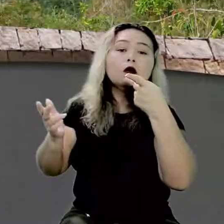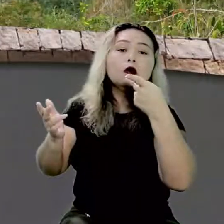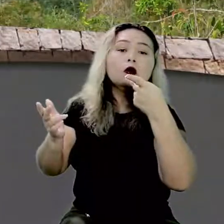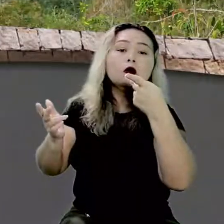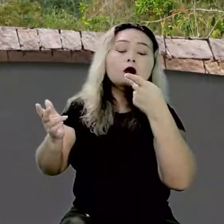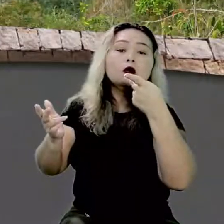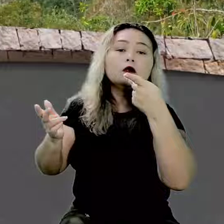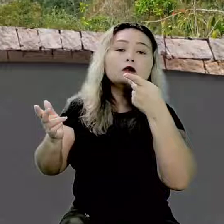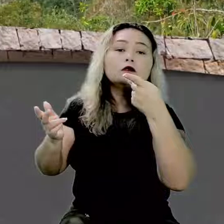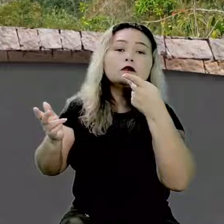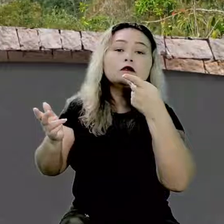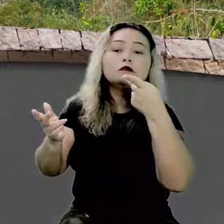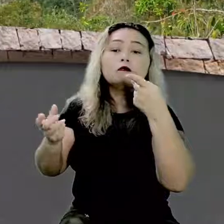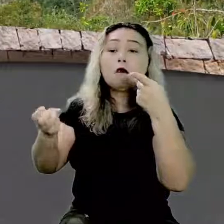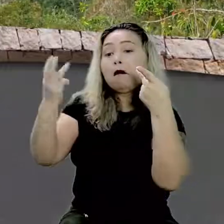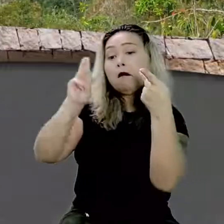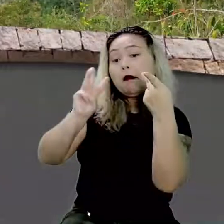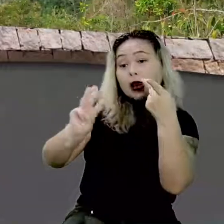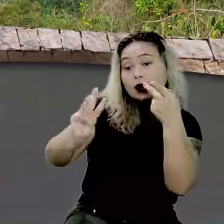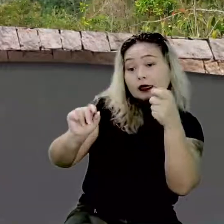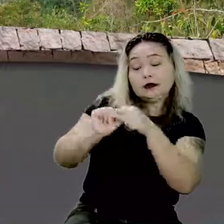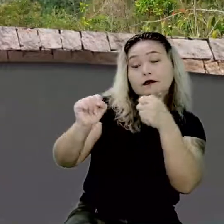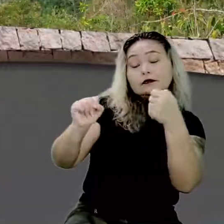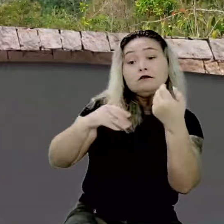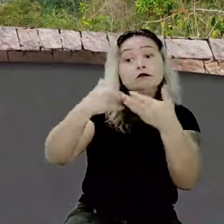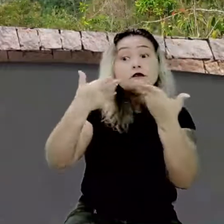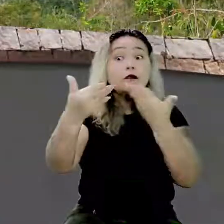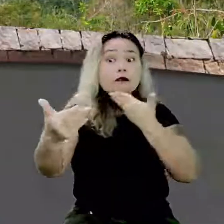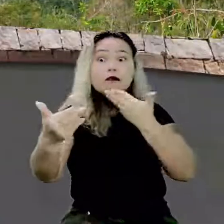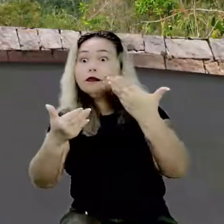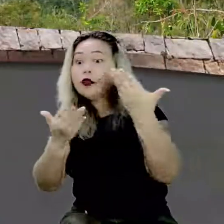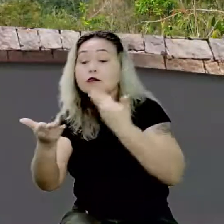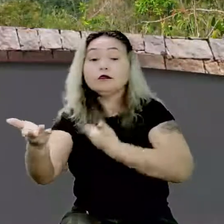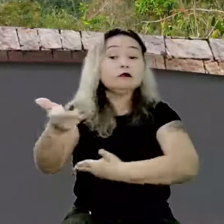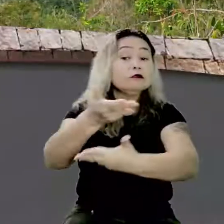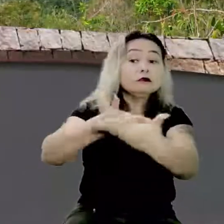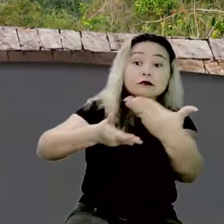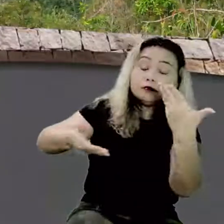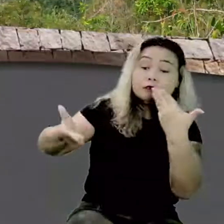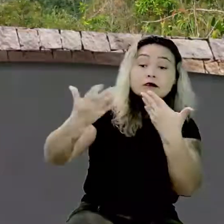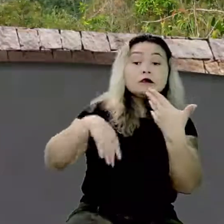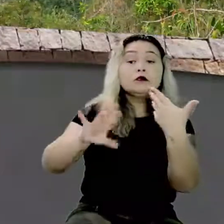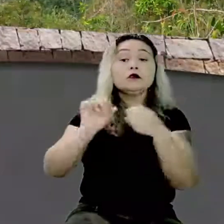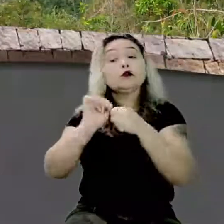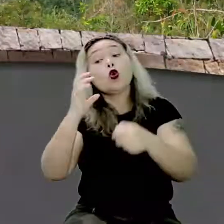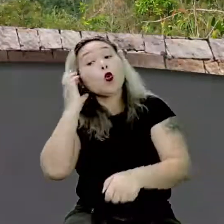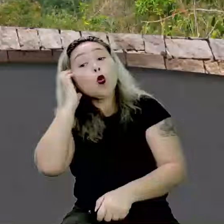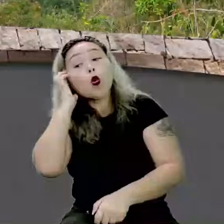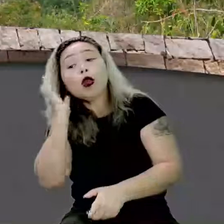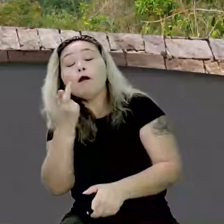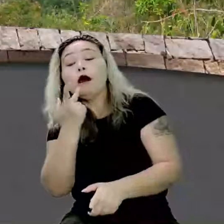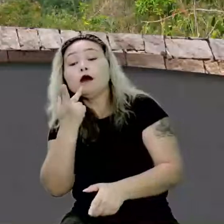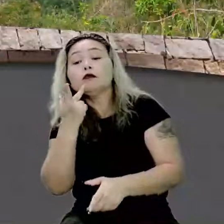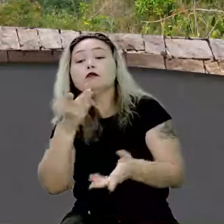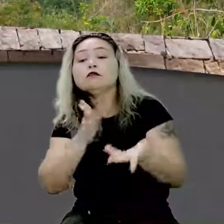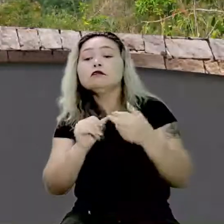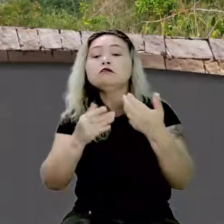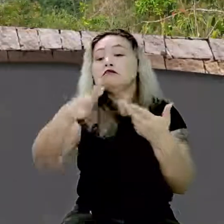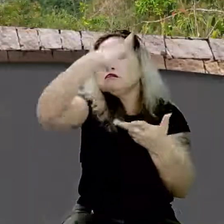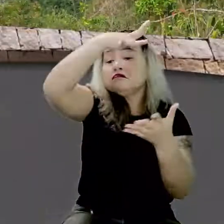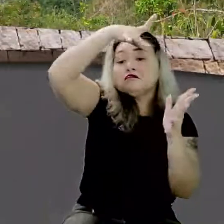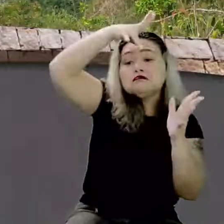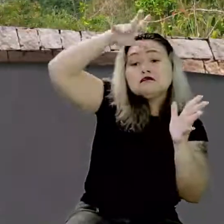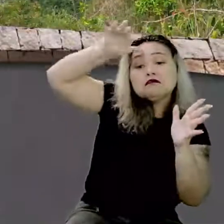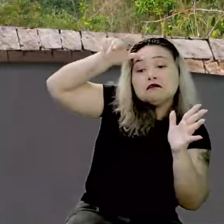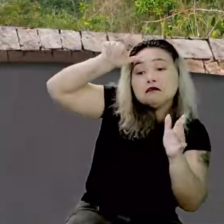um maranhense. Estão entendendo? Um cuiabano falando com um amazonense.